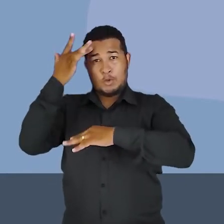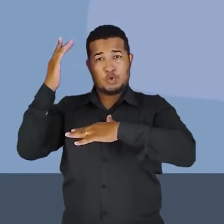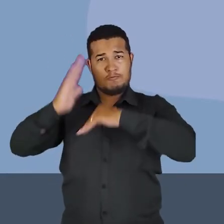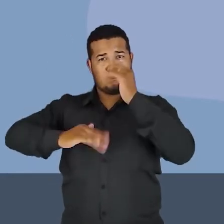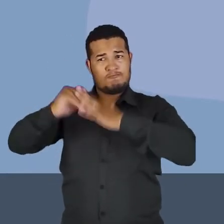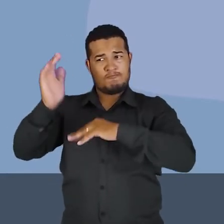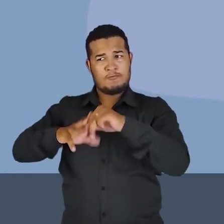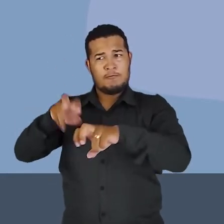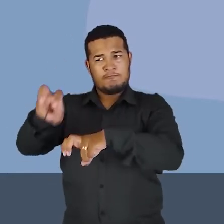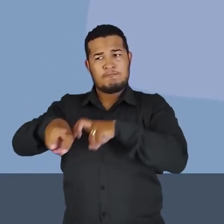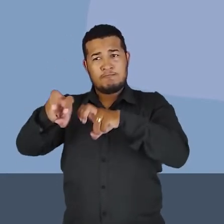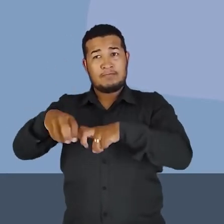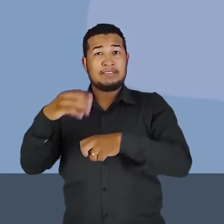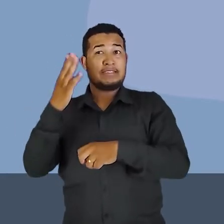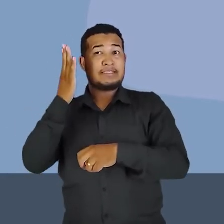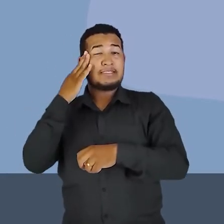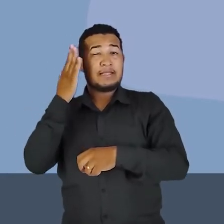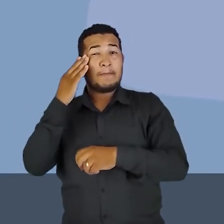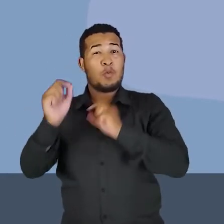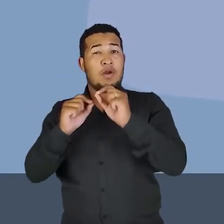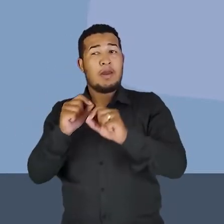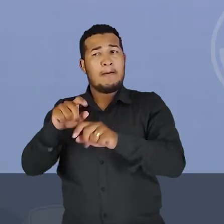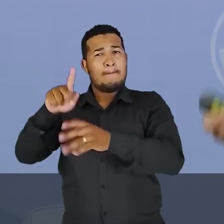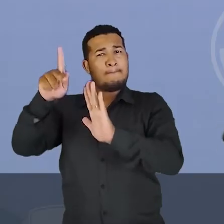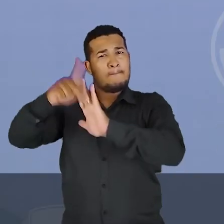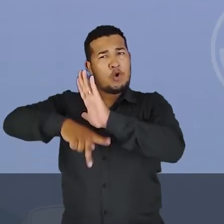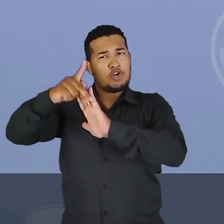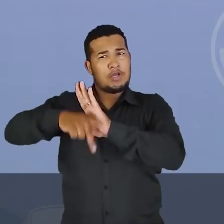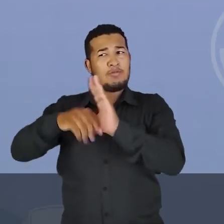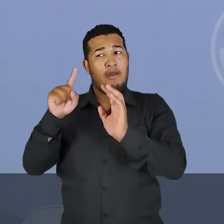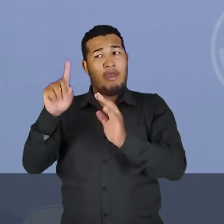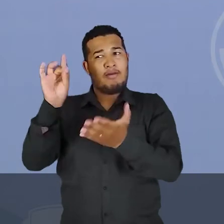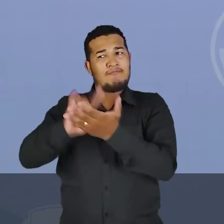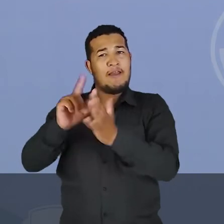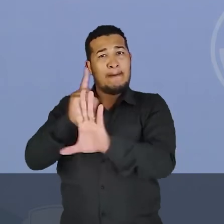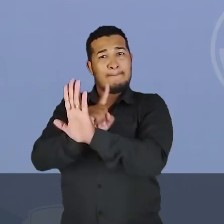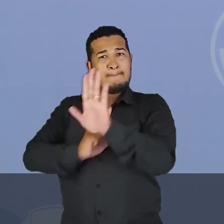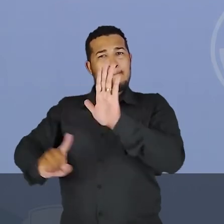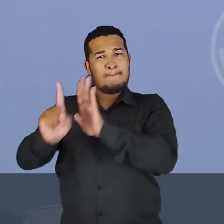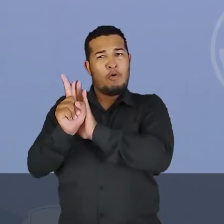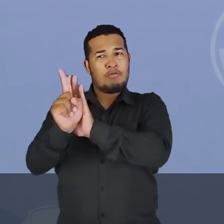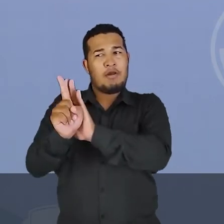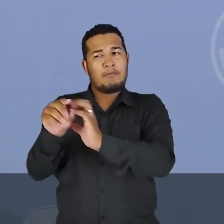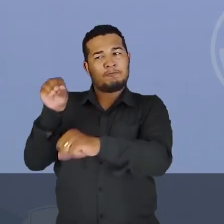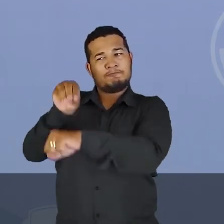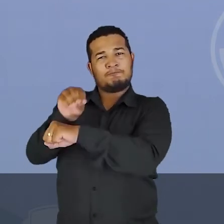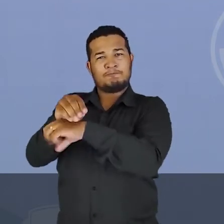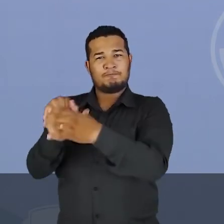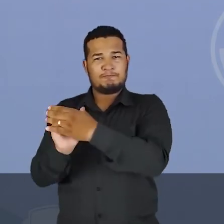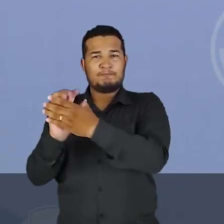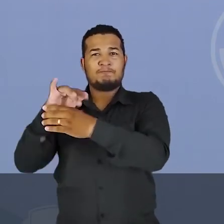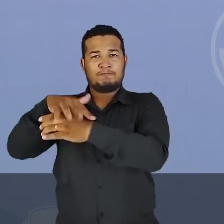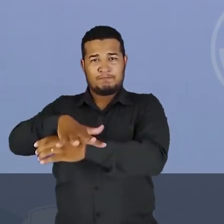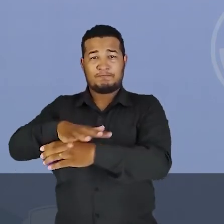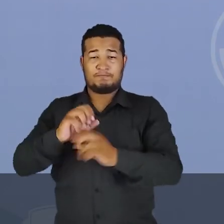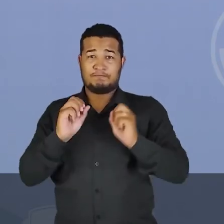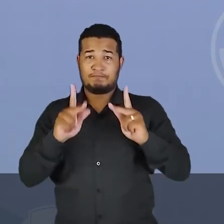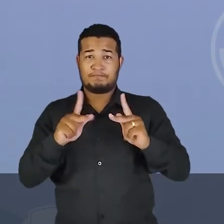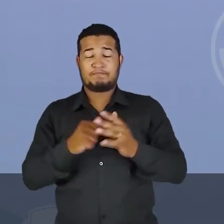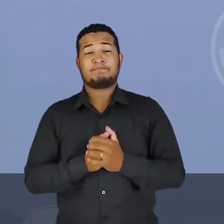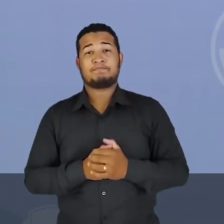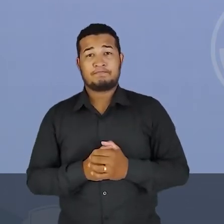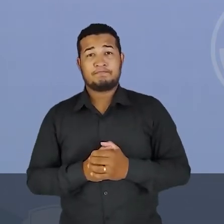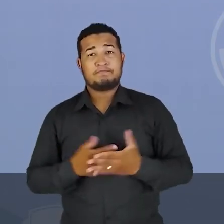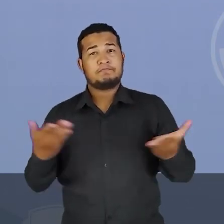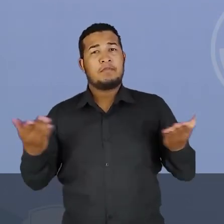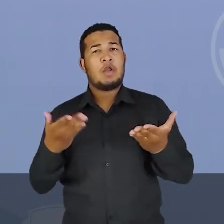e saiba da importância do seu papel como protagonista na manutenção dessas nascentes, ok? Então agora eu vou